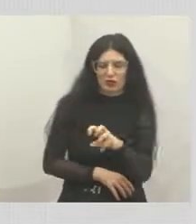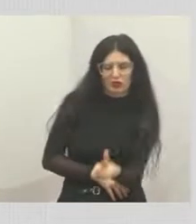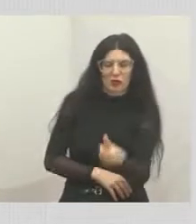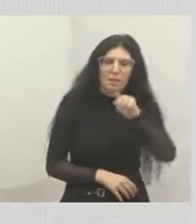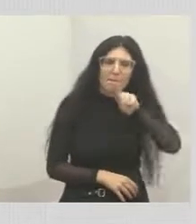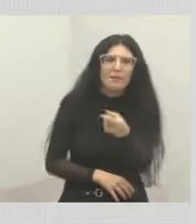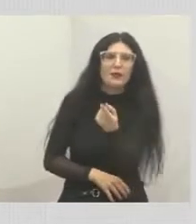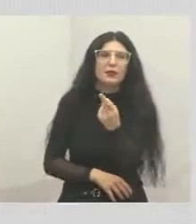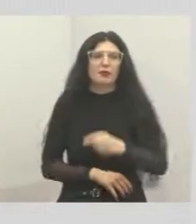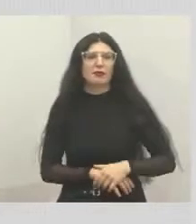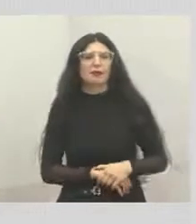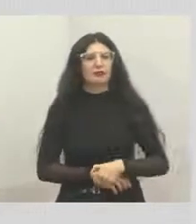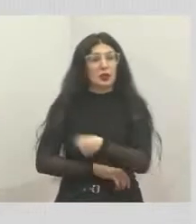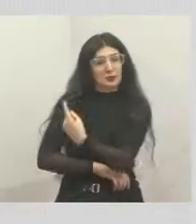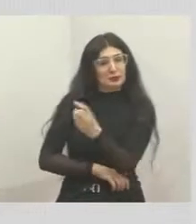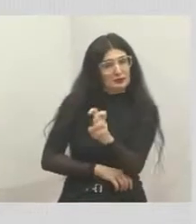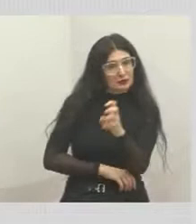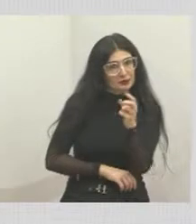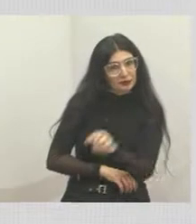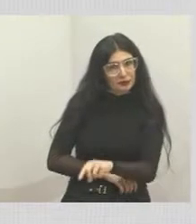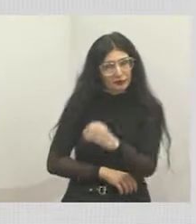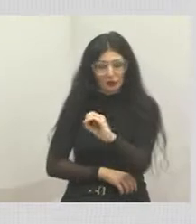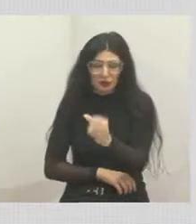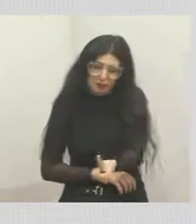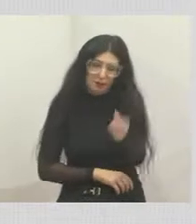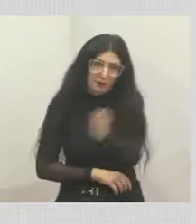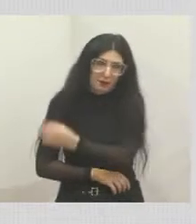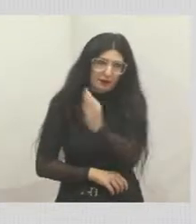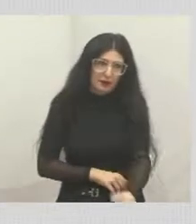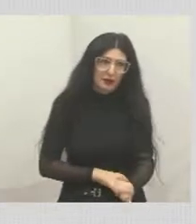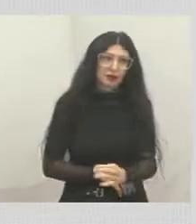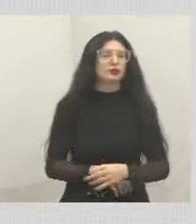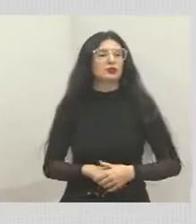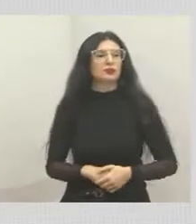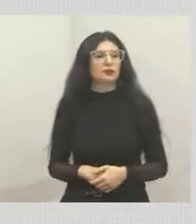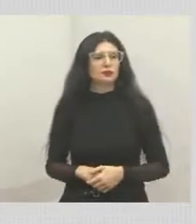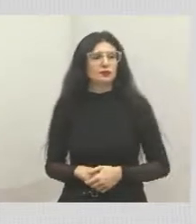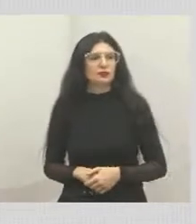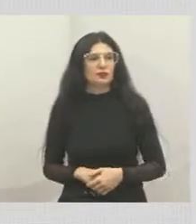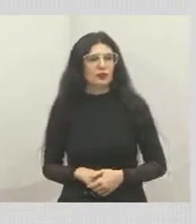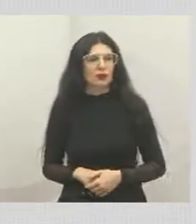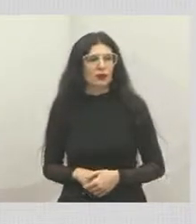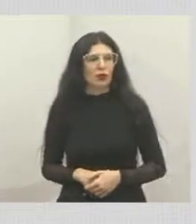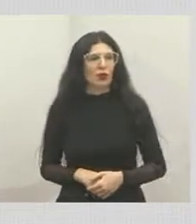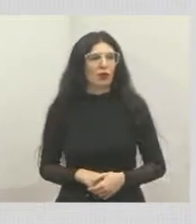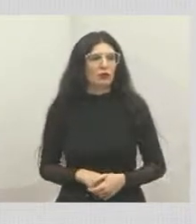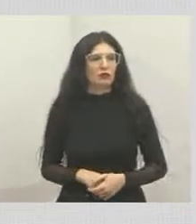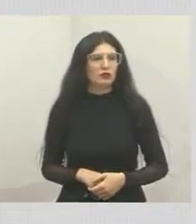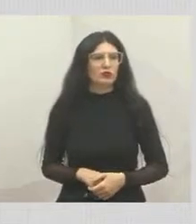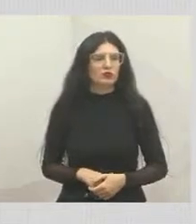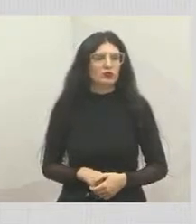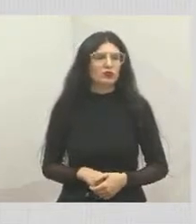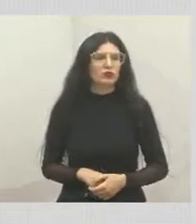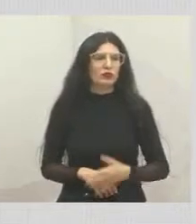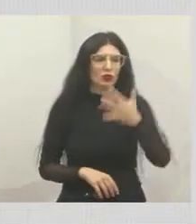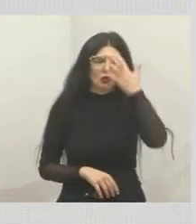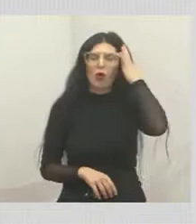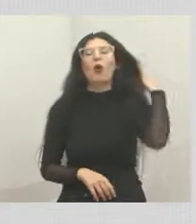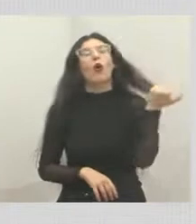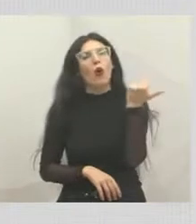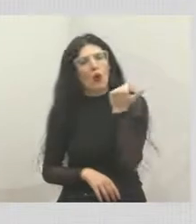14.956.000, a um percentual de 15,06%. Aqui, como são muitas